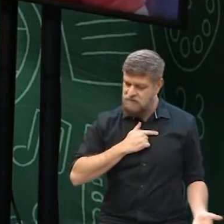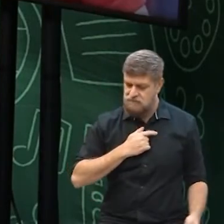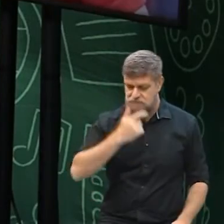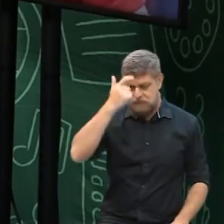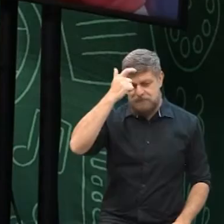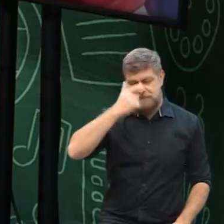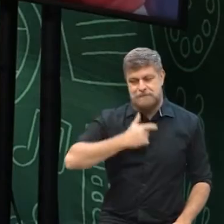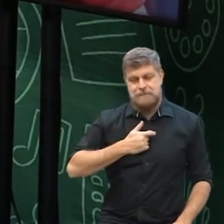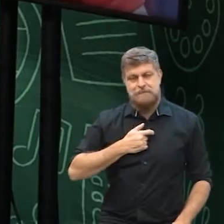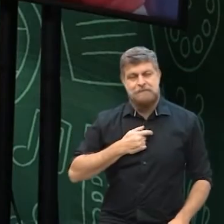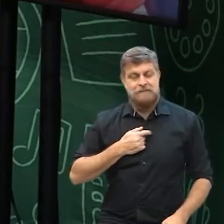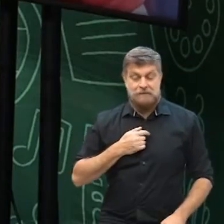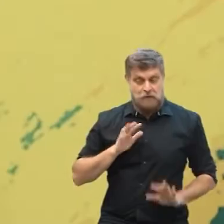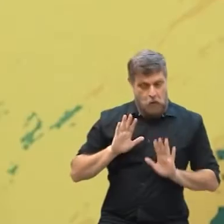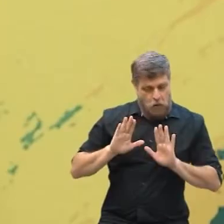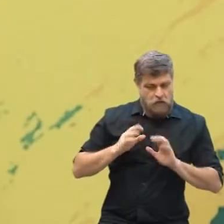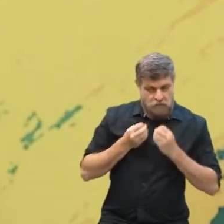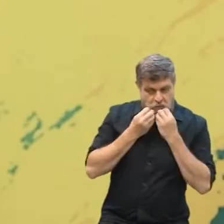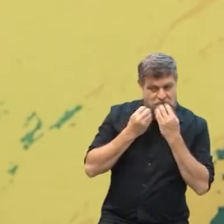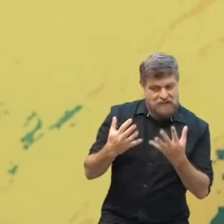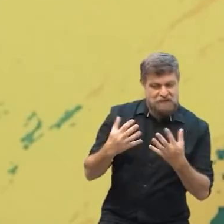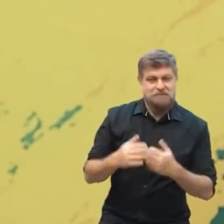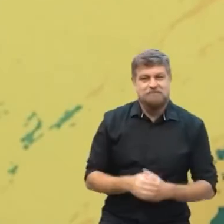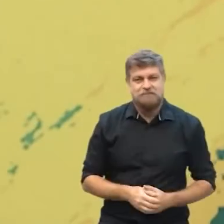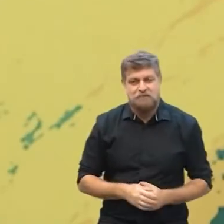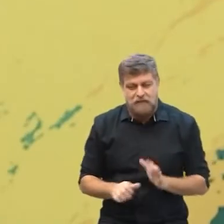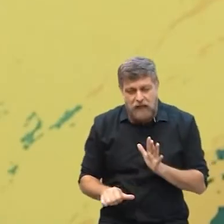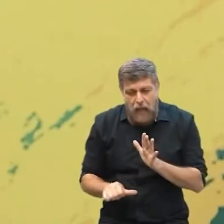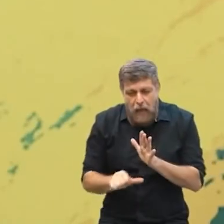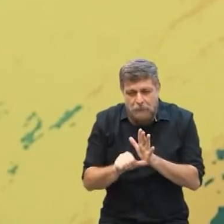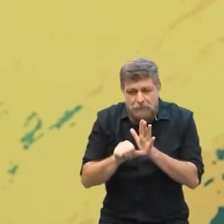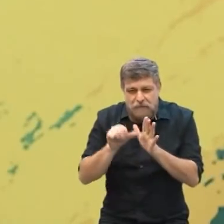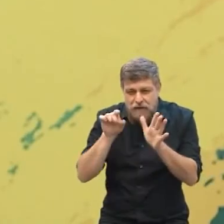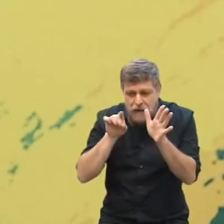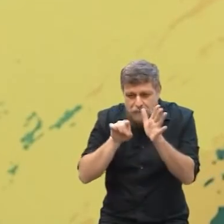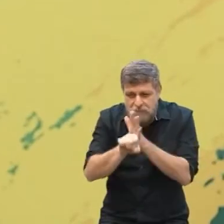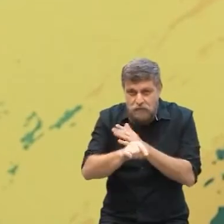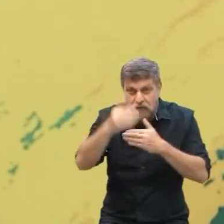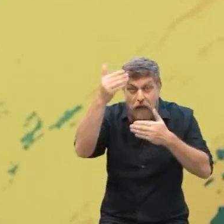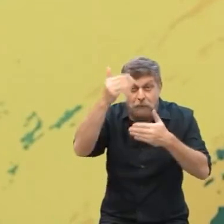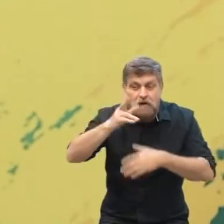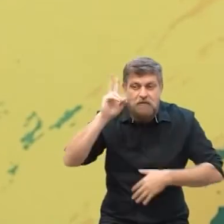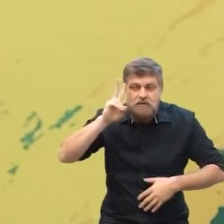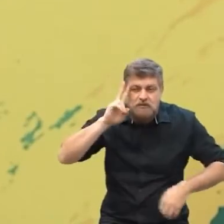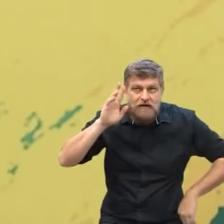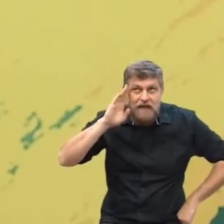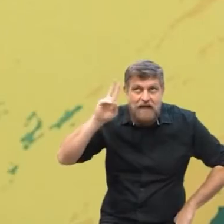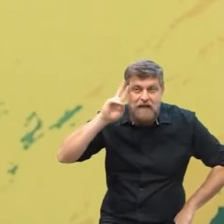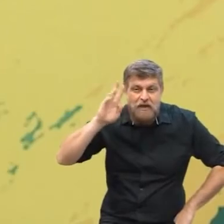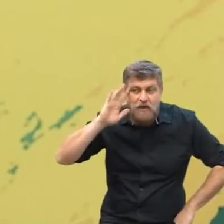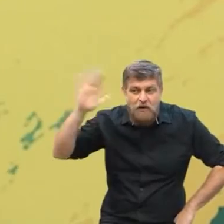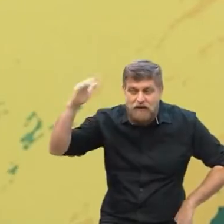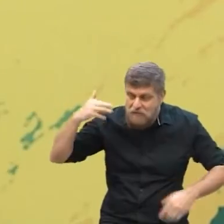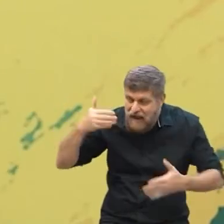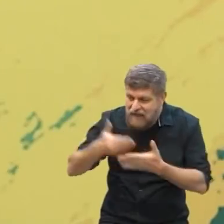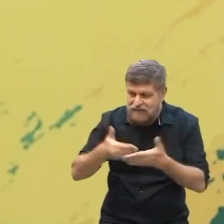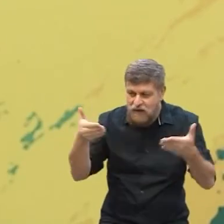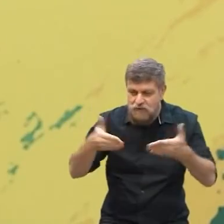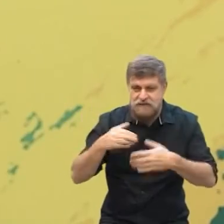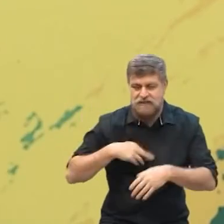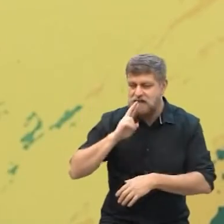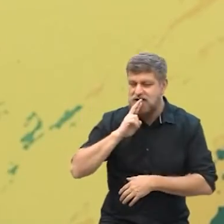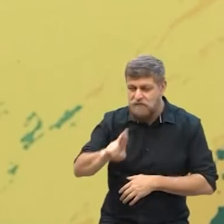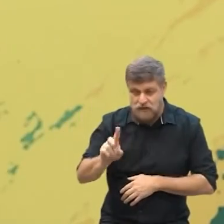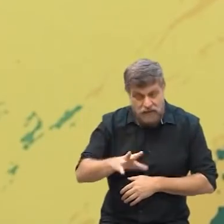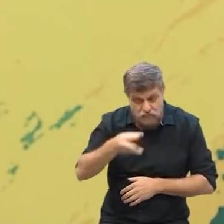eu vou falar. Ó, a primeira pergunta numa prova de História que caiu, que eu lembro até hoje, eu tenho a